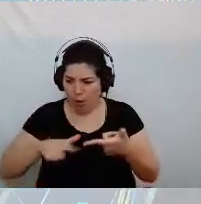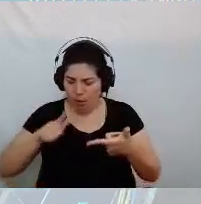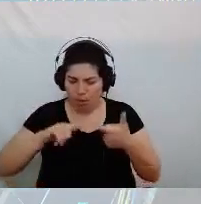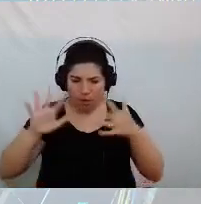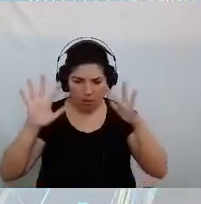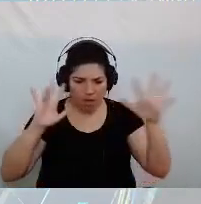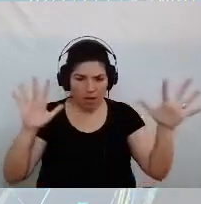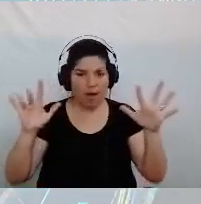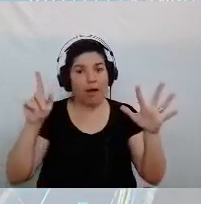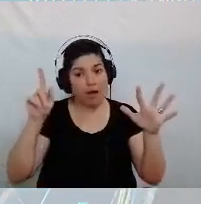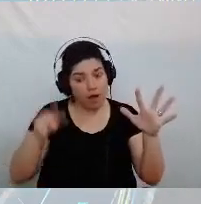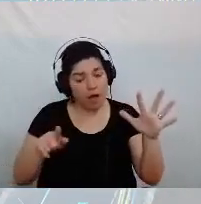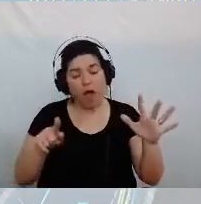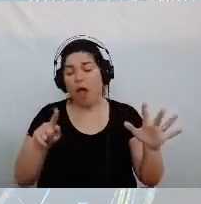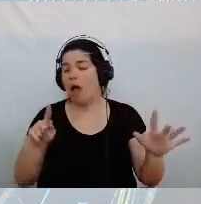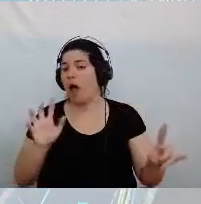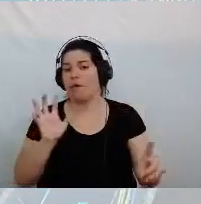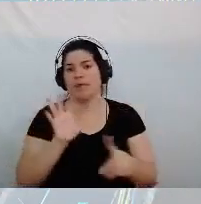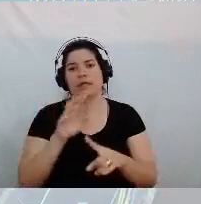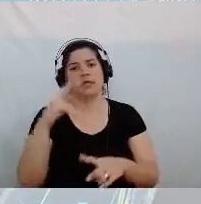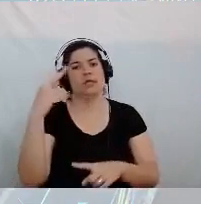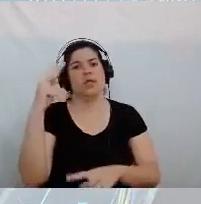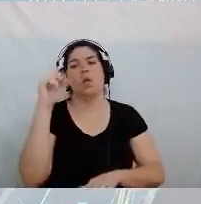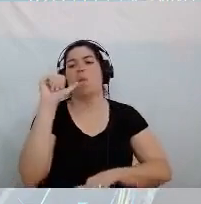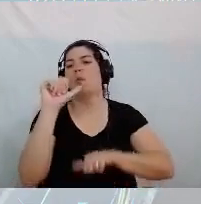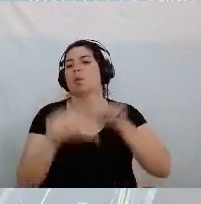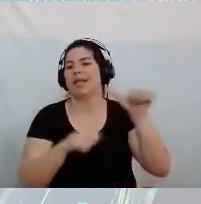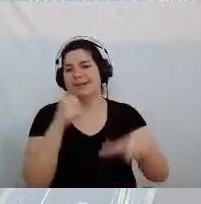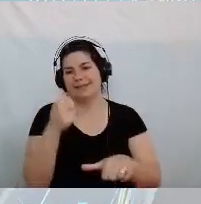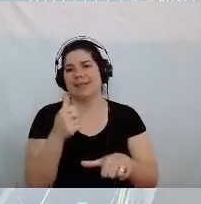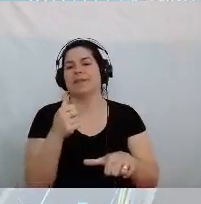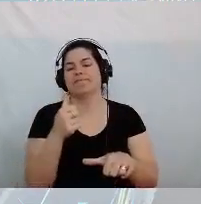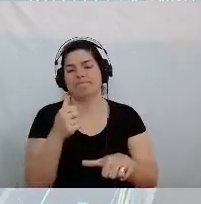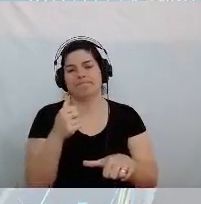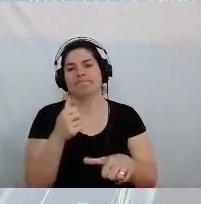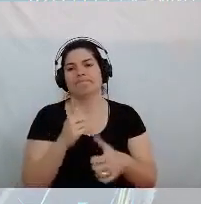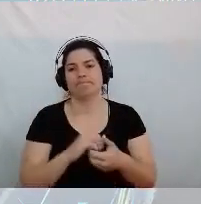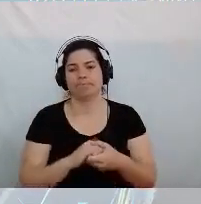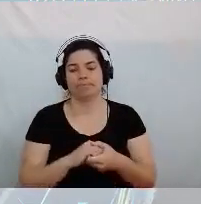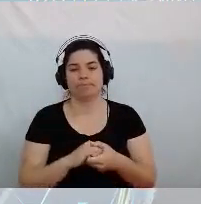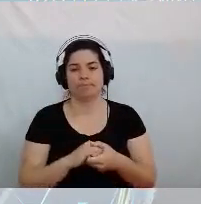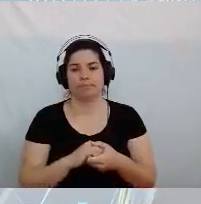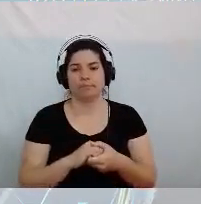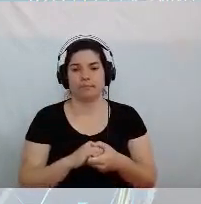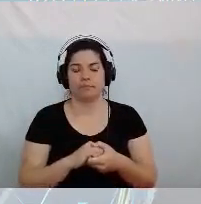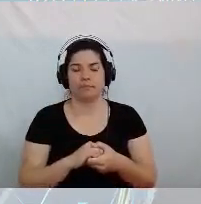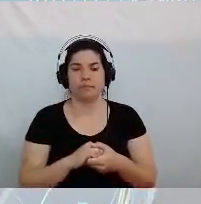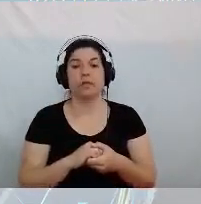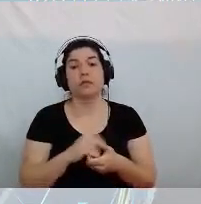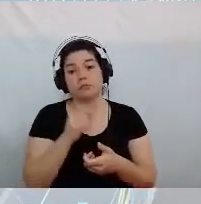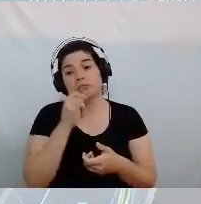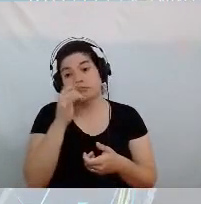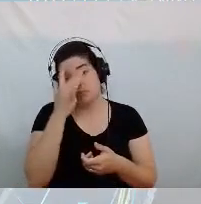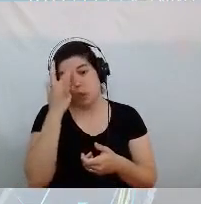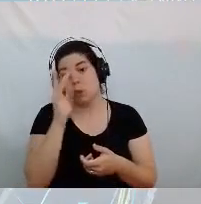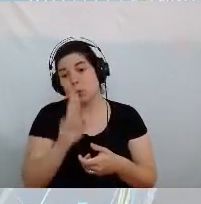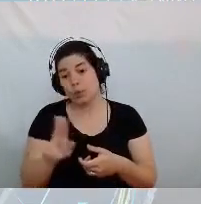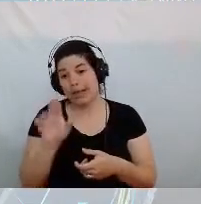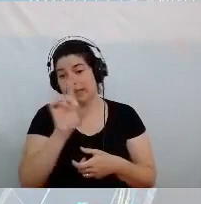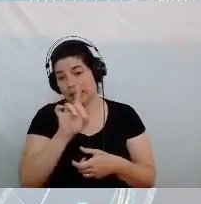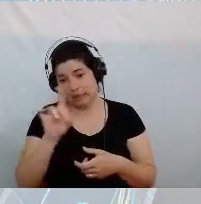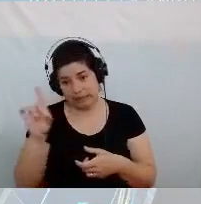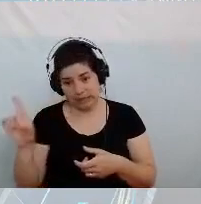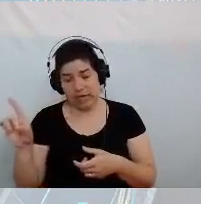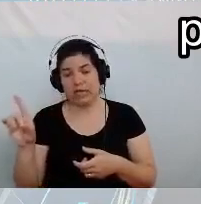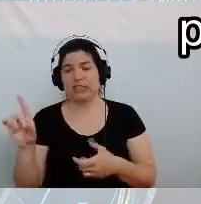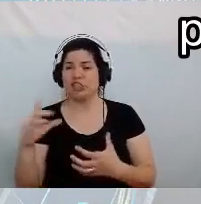implicaria em você fazer ajustes boa parte de e eh por exemplo quem vai utilizar DDD e utiliza DDD do jeito errado é